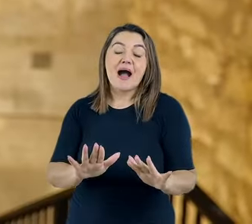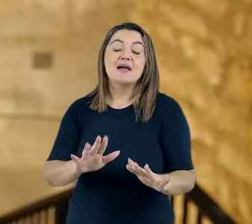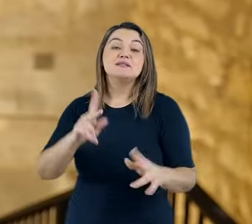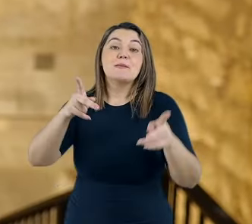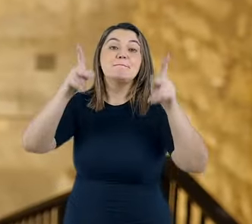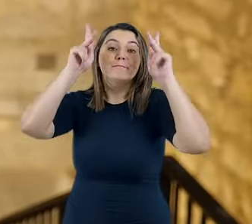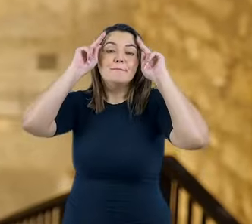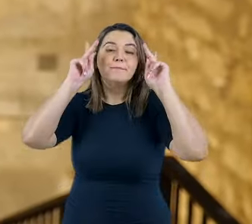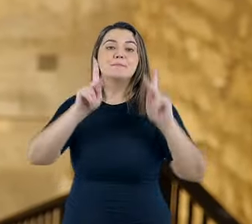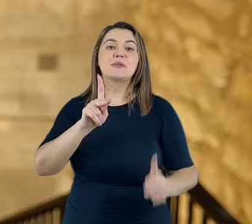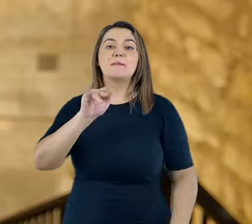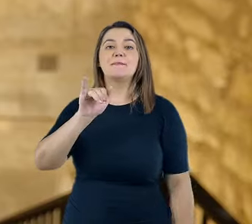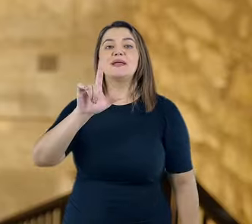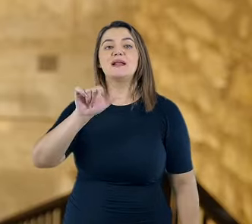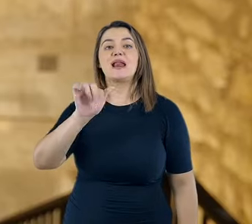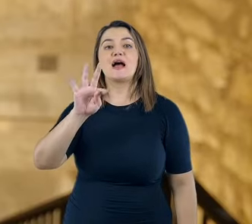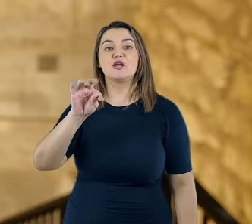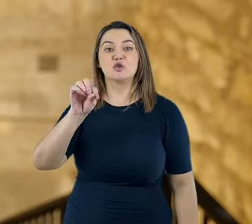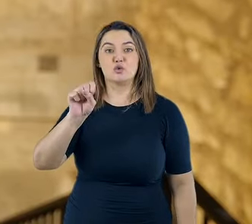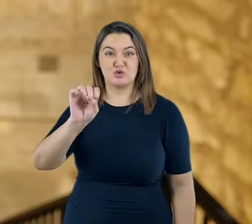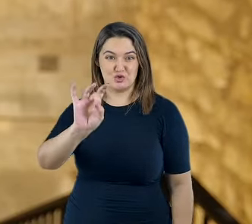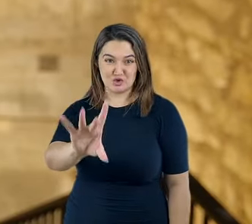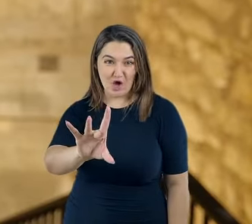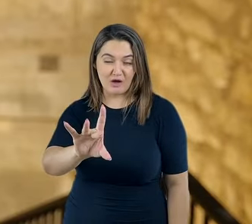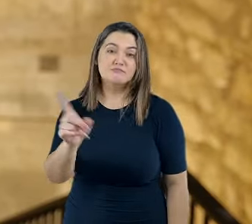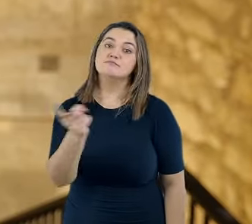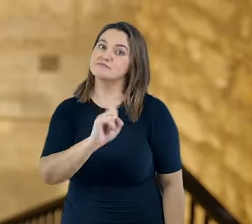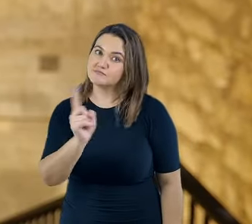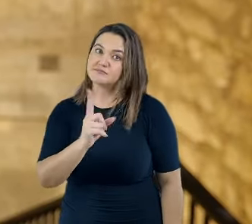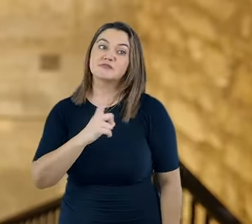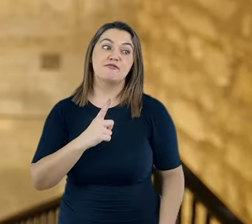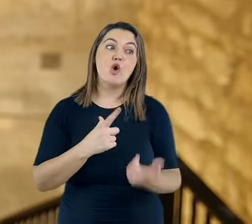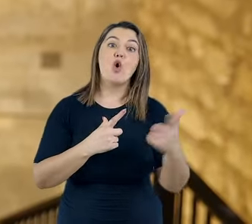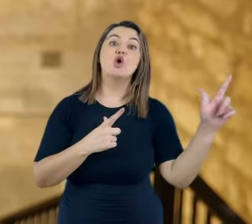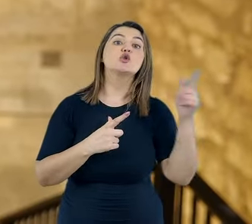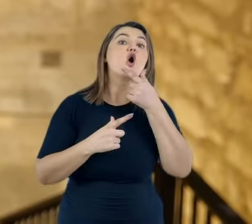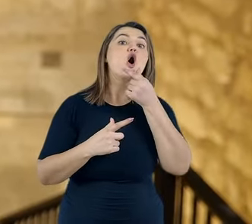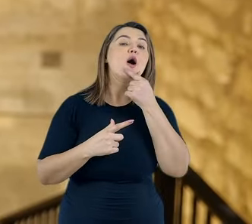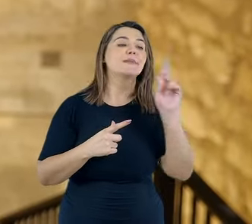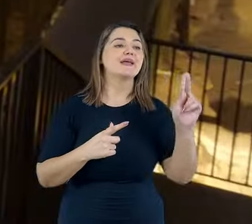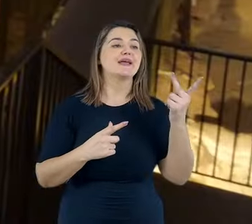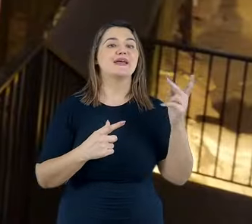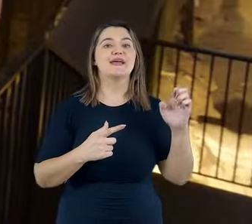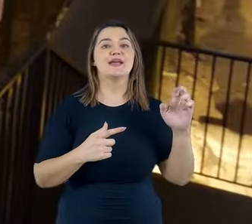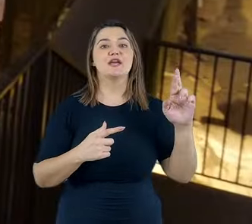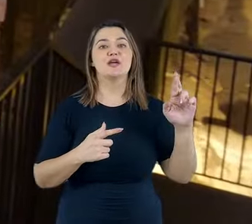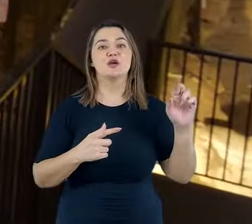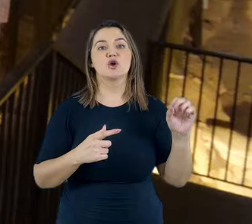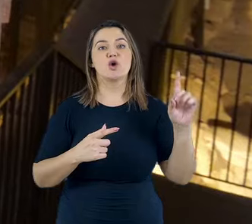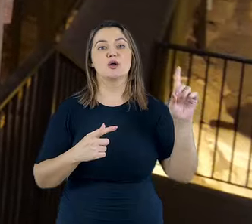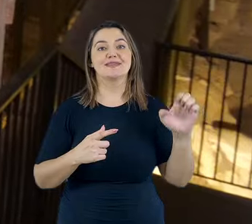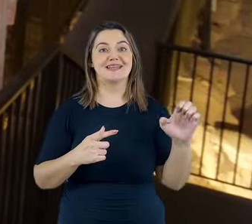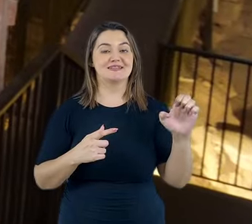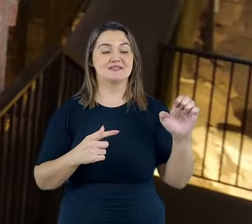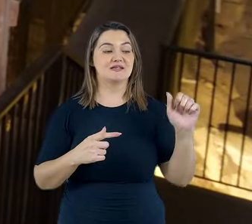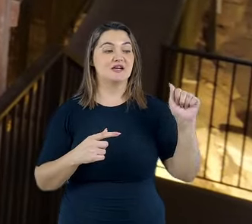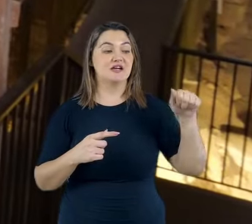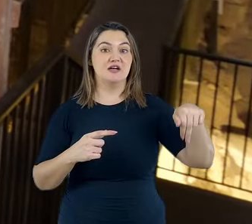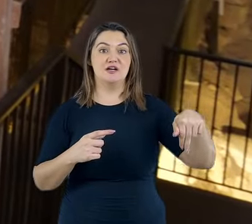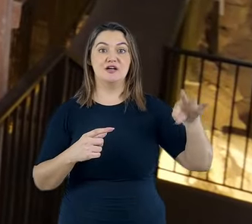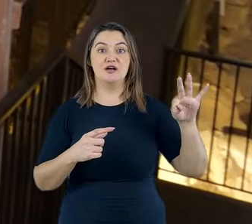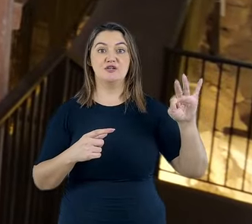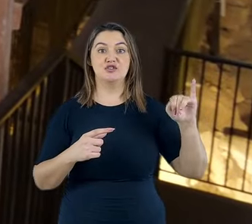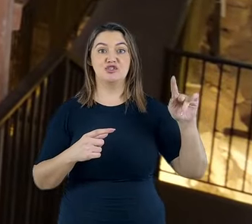Mas não somente Pilatos veio, como também Herodes Antipas, descendente de Herodes o Grande,